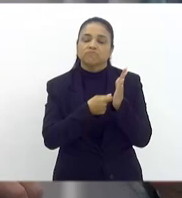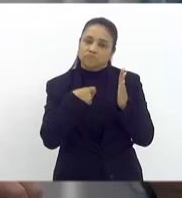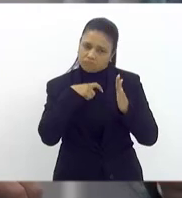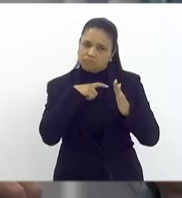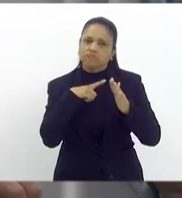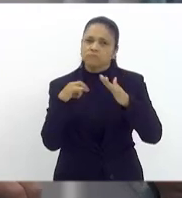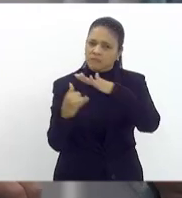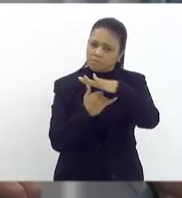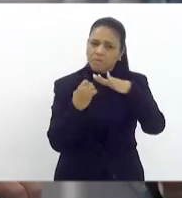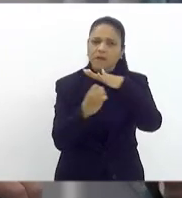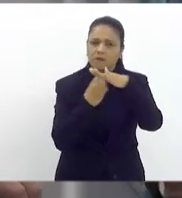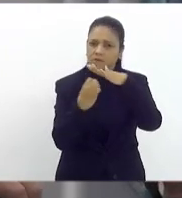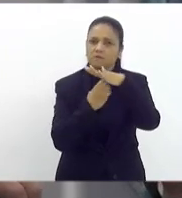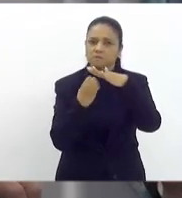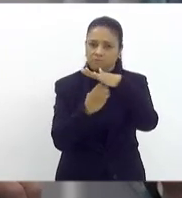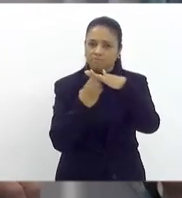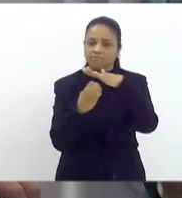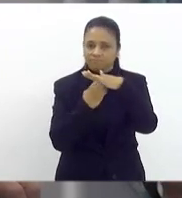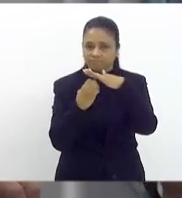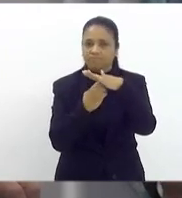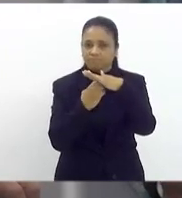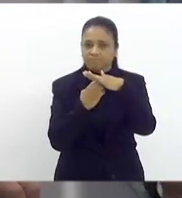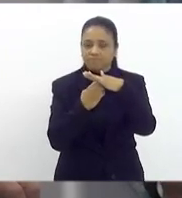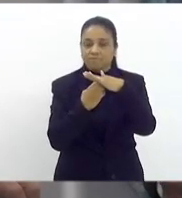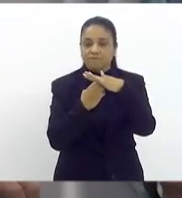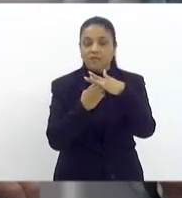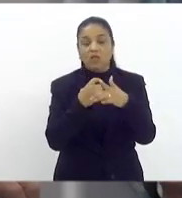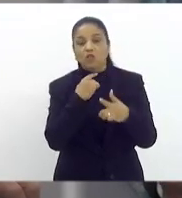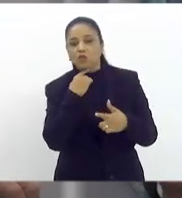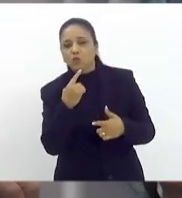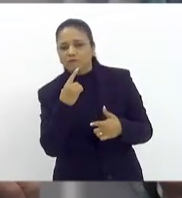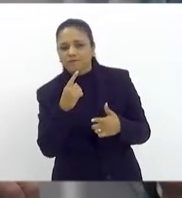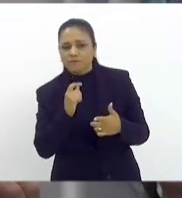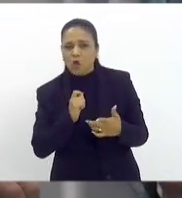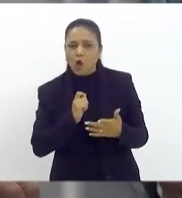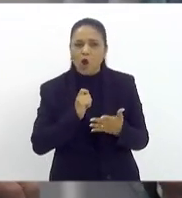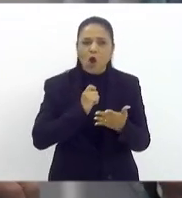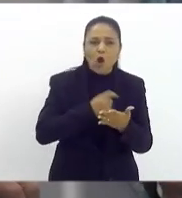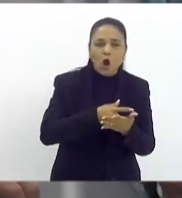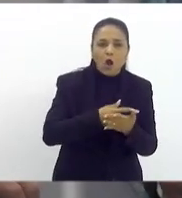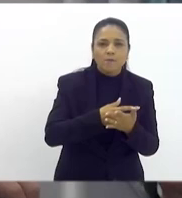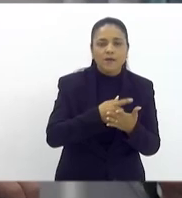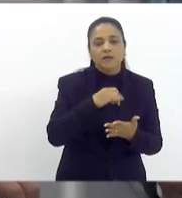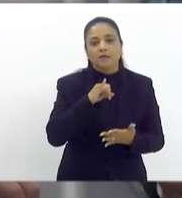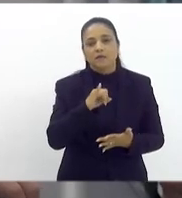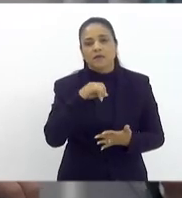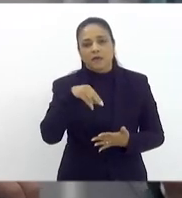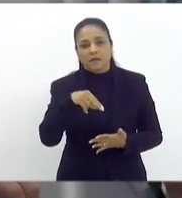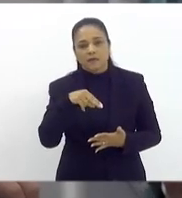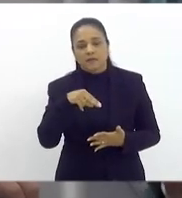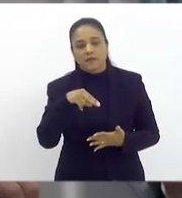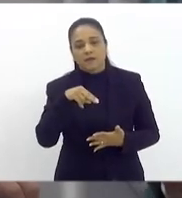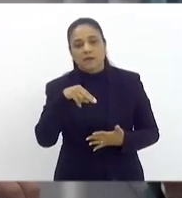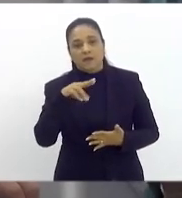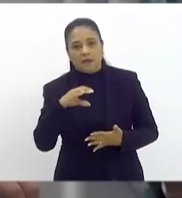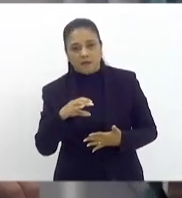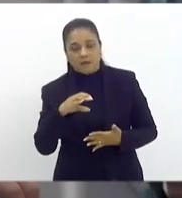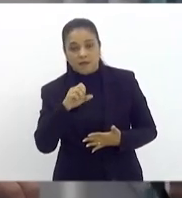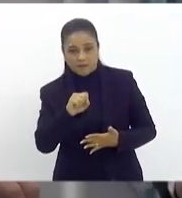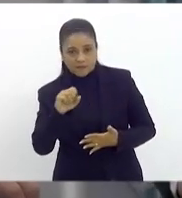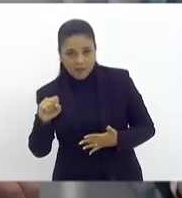empresa. E surgiu a dúvida com relação à cobrança a ISS ou ICMS dessa